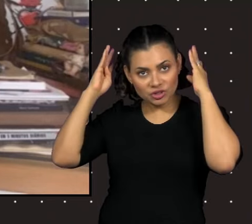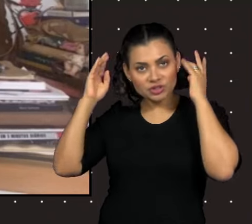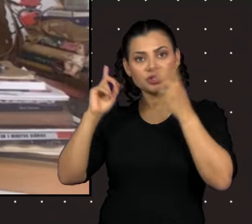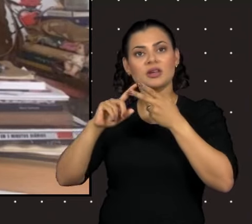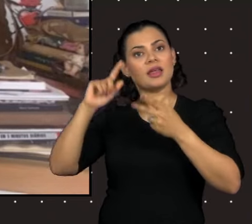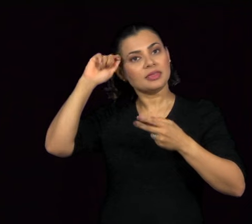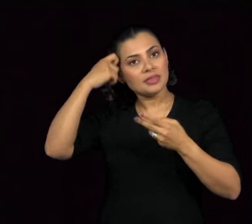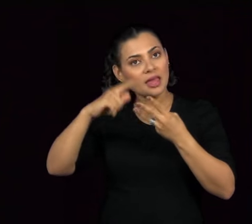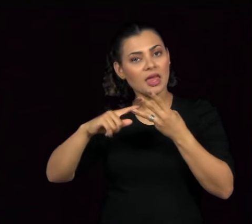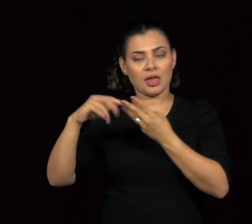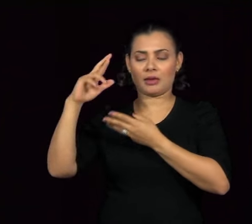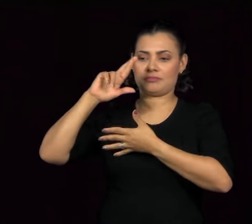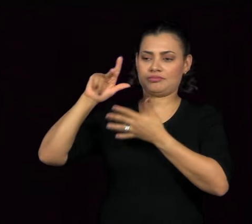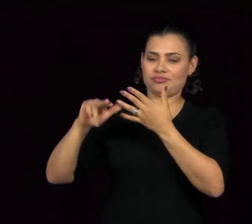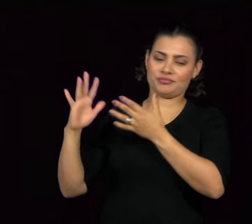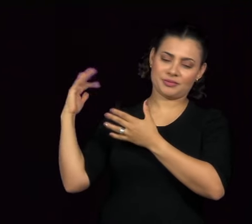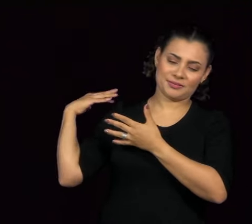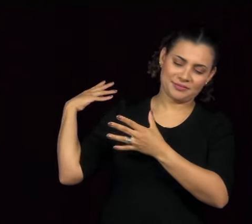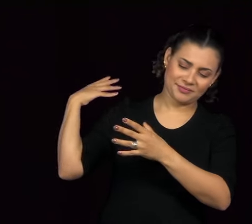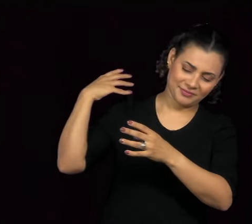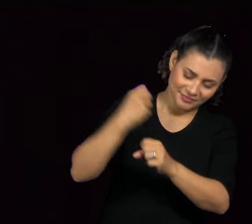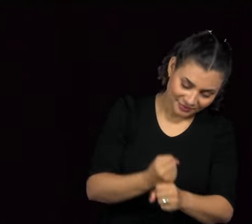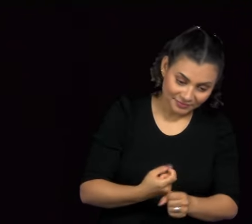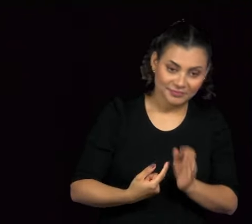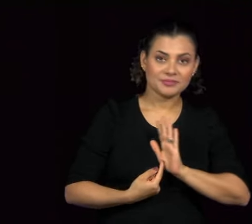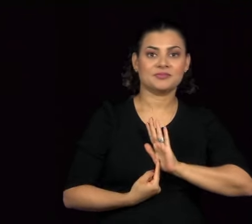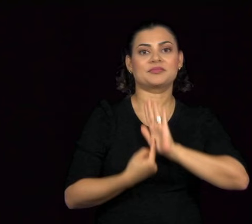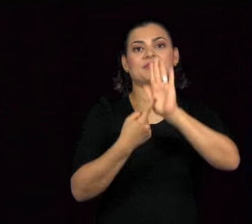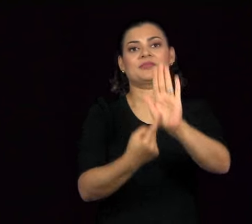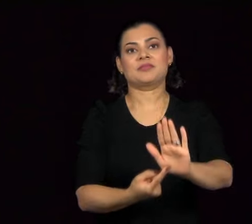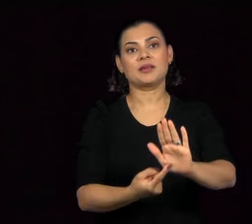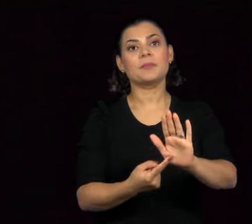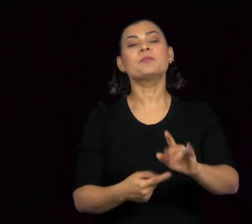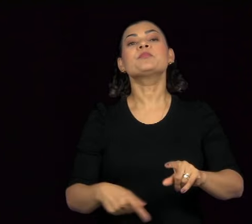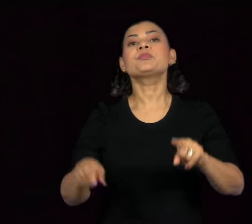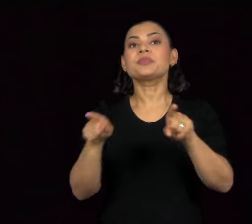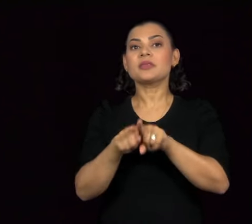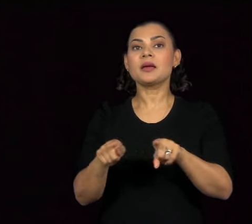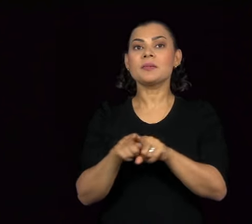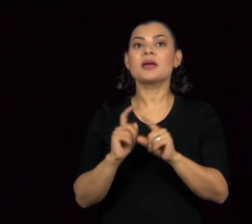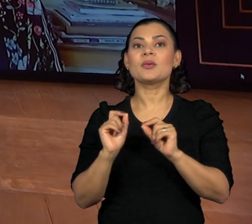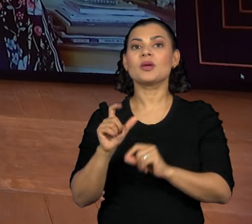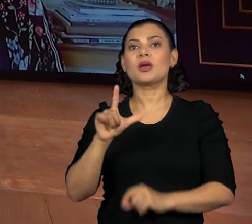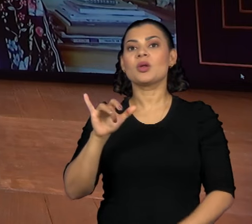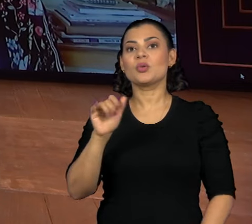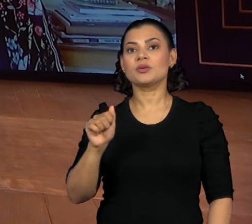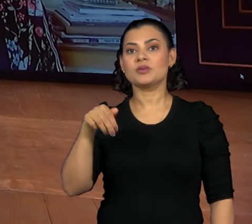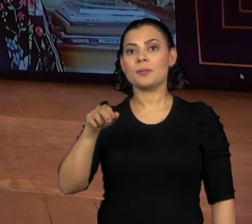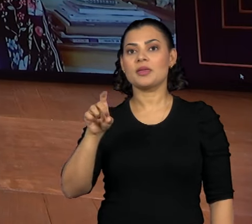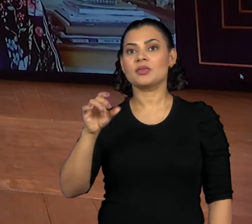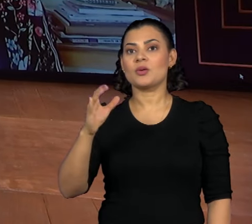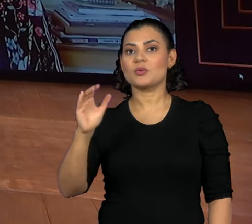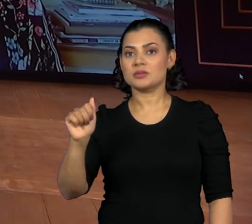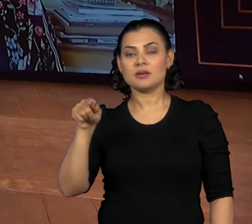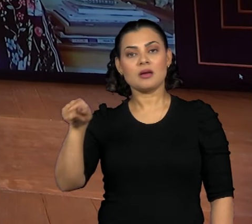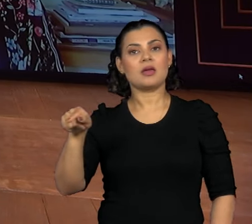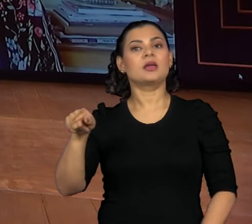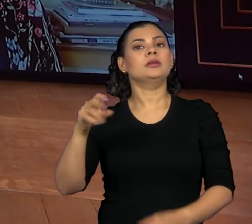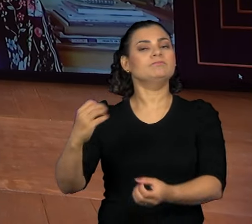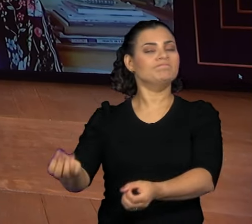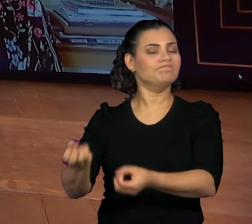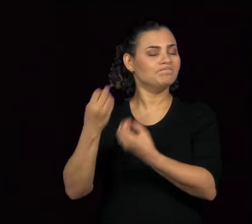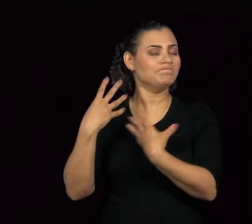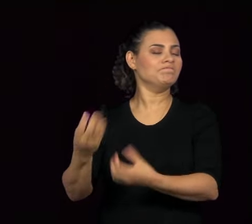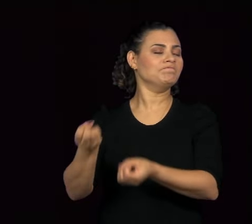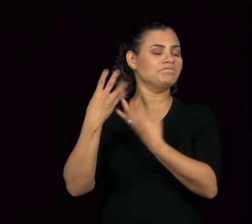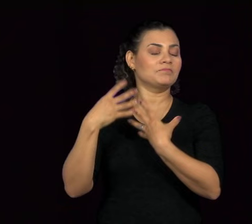né? Então, assim, aí o momento foi o Luiz Mendonça. Ele foi para uma escola. E eu